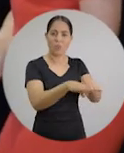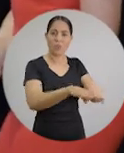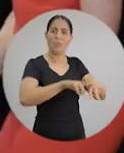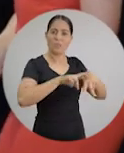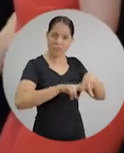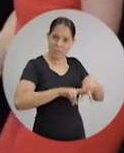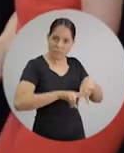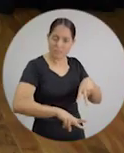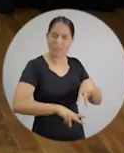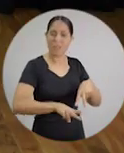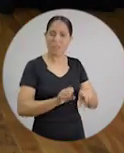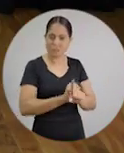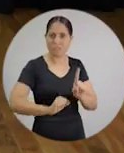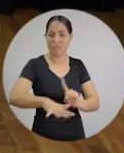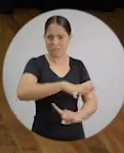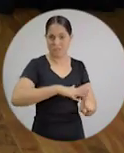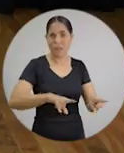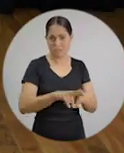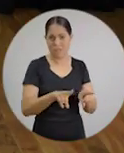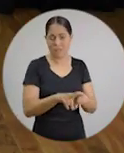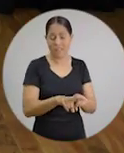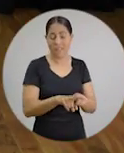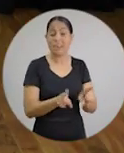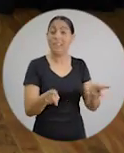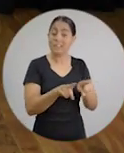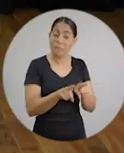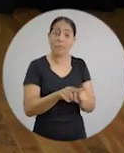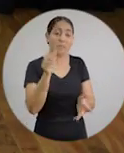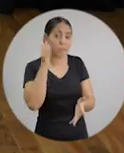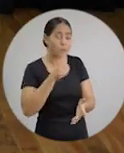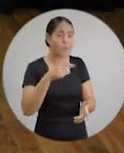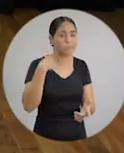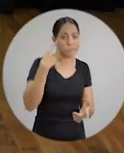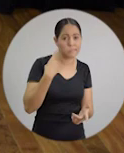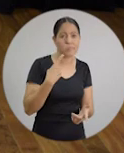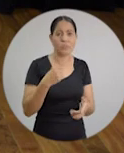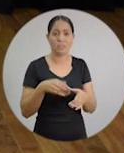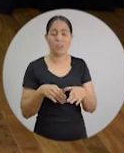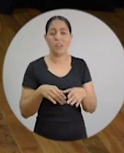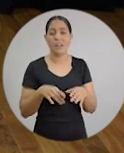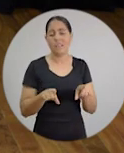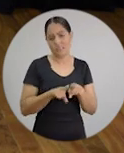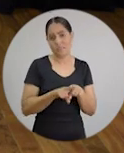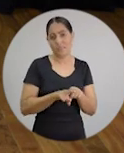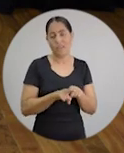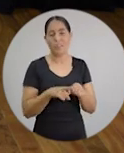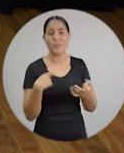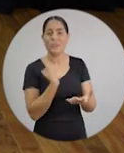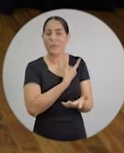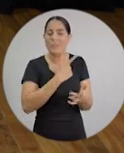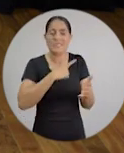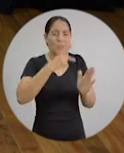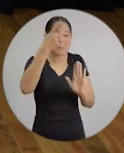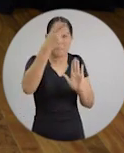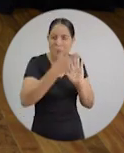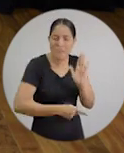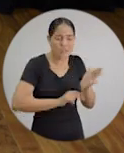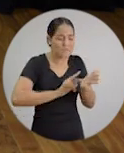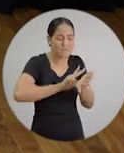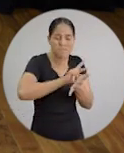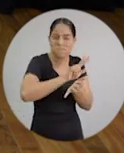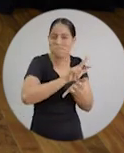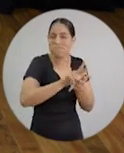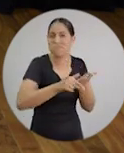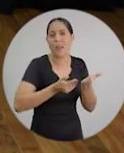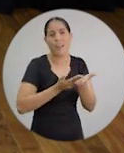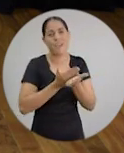de gênero na sociedade, mas também na realidade da advogada mulher. Então a gente também tem muitos projetos que a gente